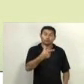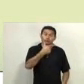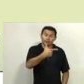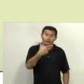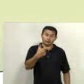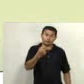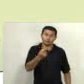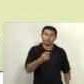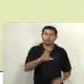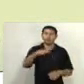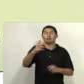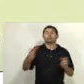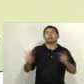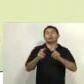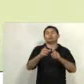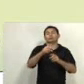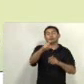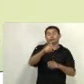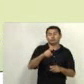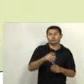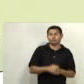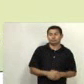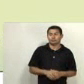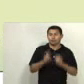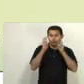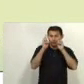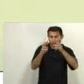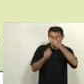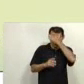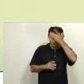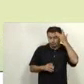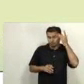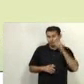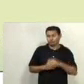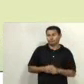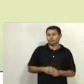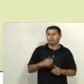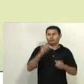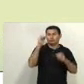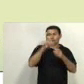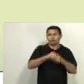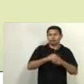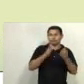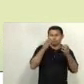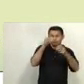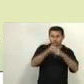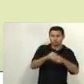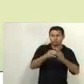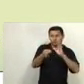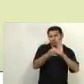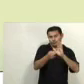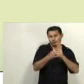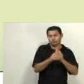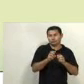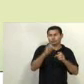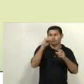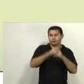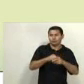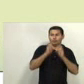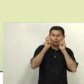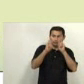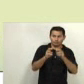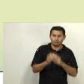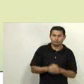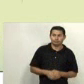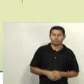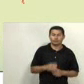220, tá? Qual que é o valor de x 220? Então, olha só, pessoal, tá? Eu já não coloquei o esboço aqui de propósito, vou colocar aqui para vocês.